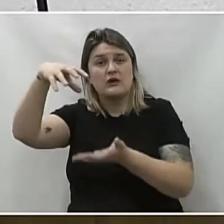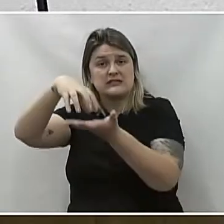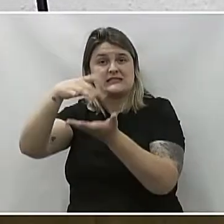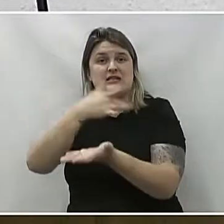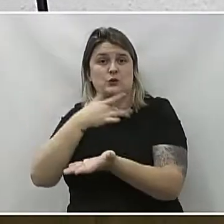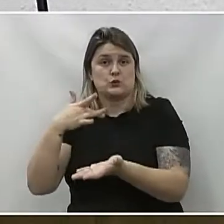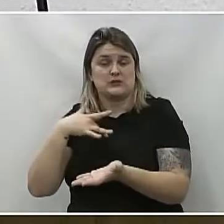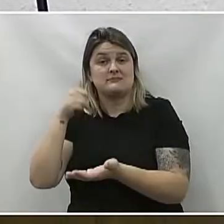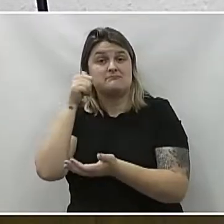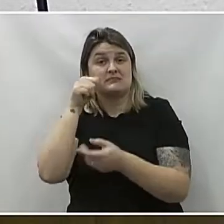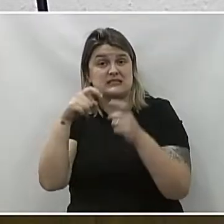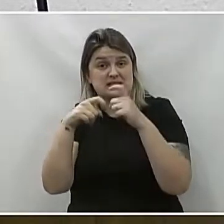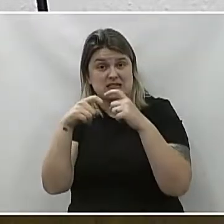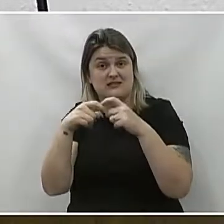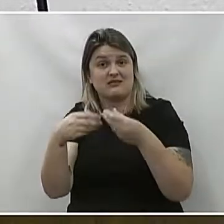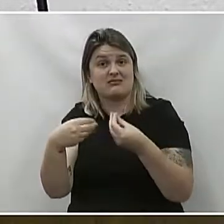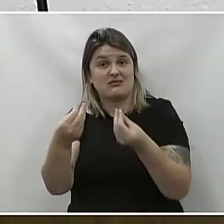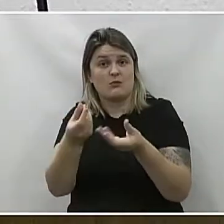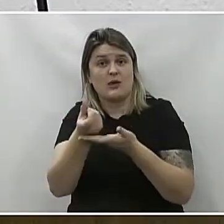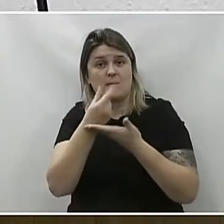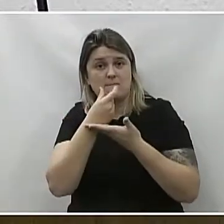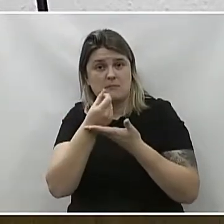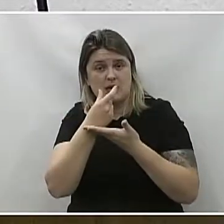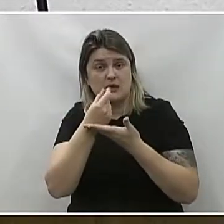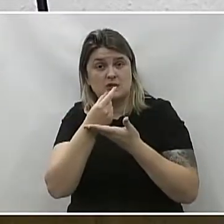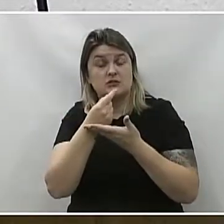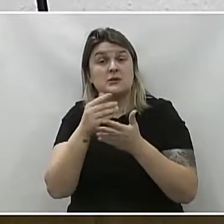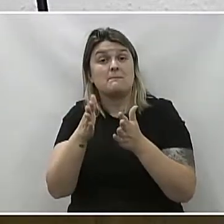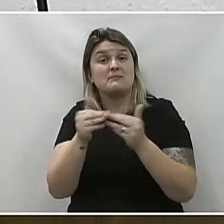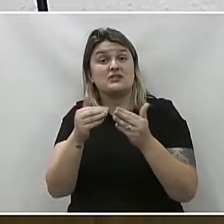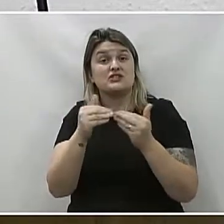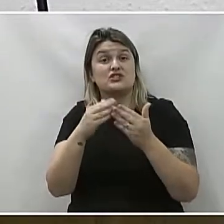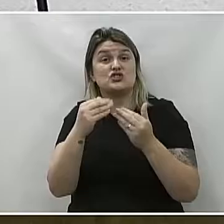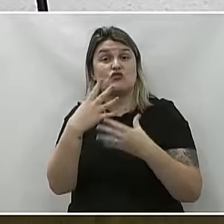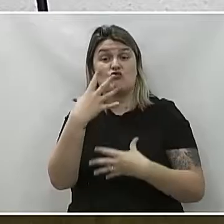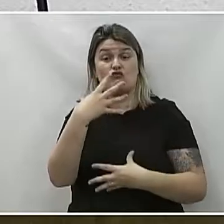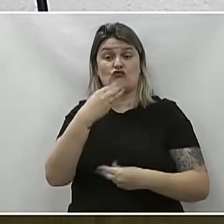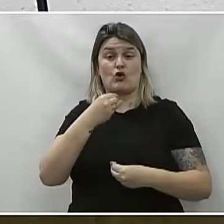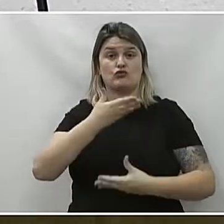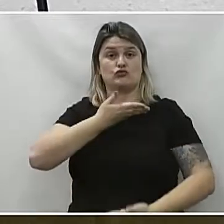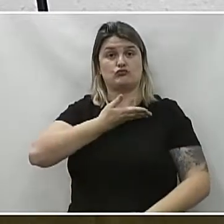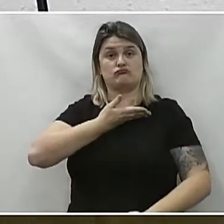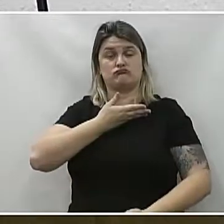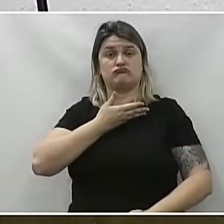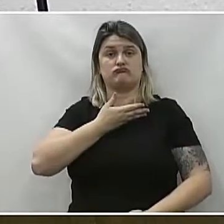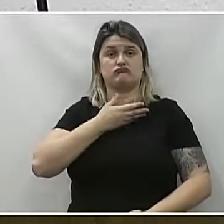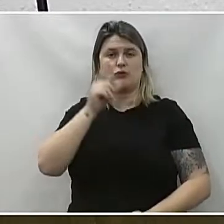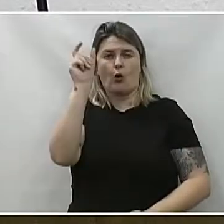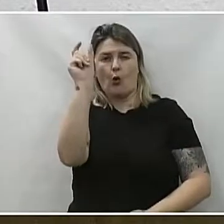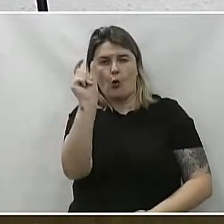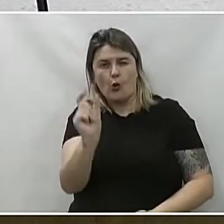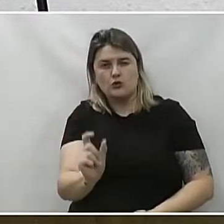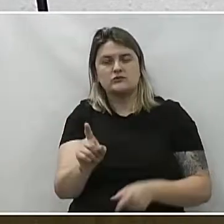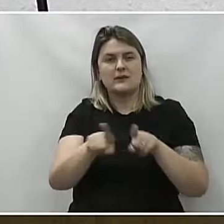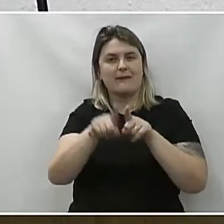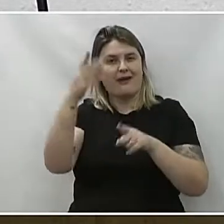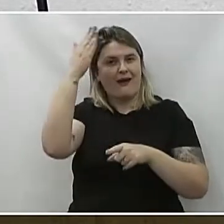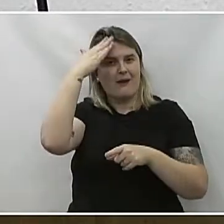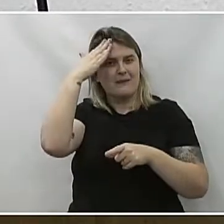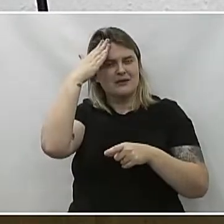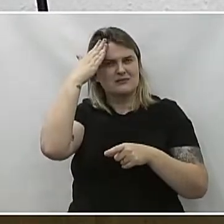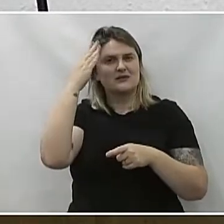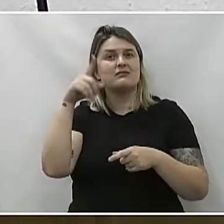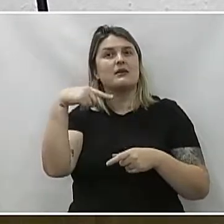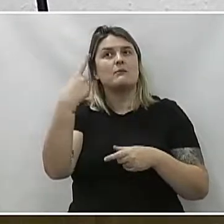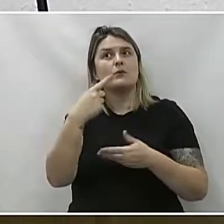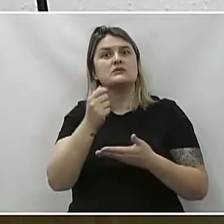A médica receitou alguns medicamentos e pediu um raio-x de coluna e uma tomografia, e daí